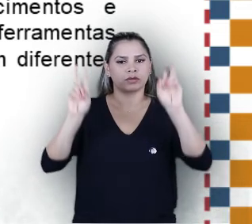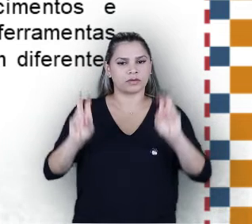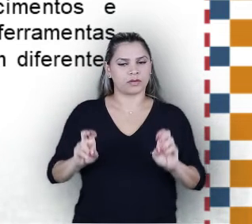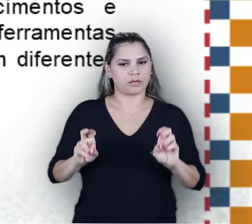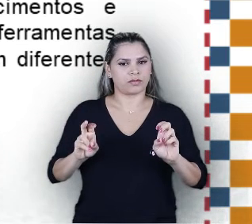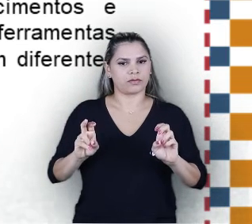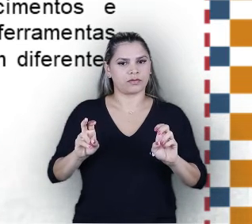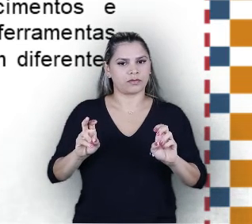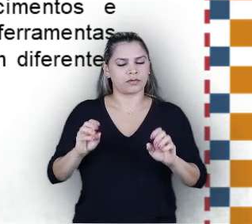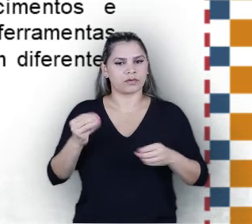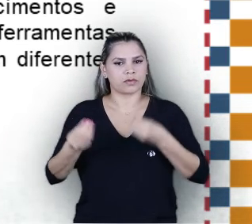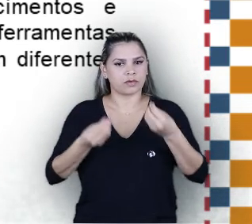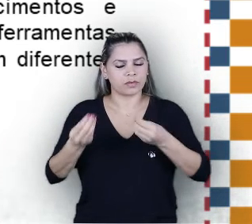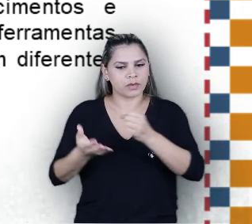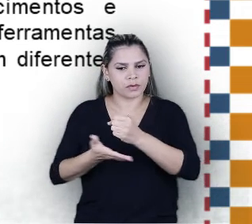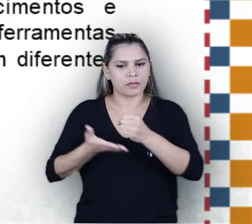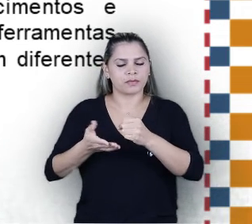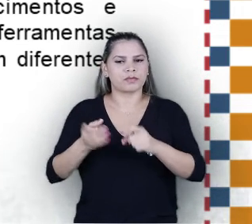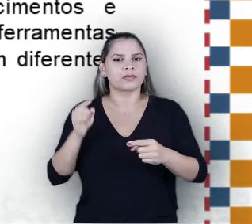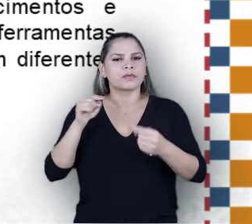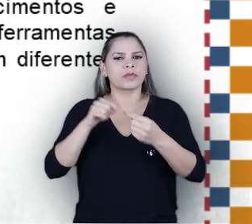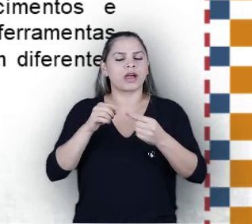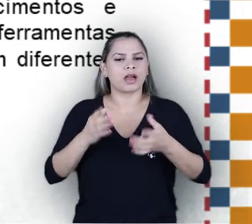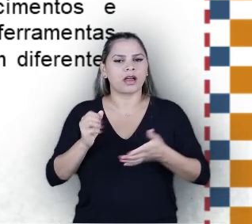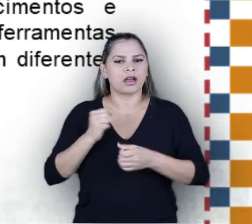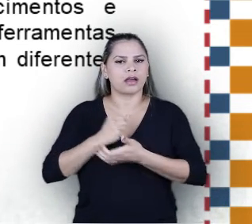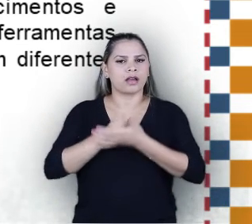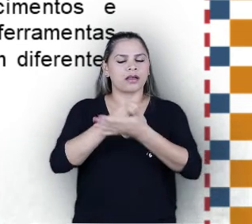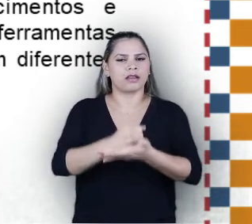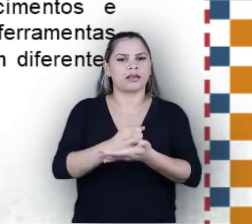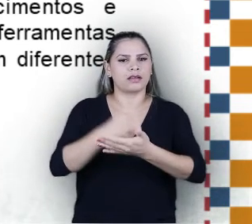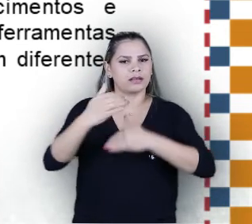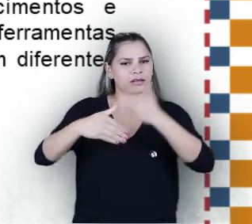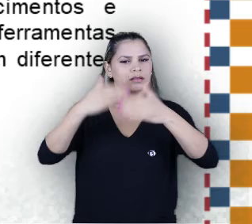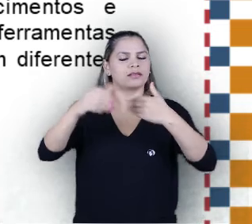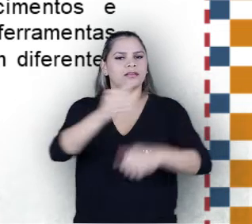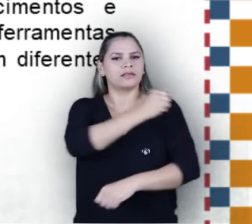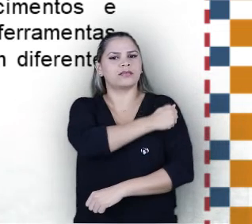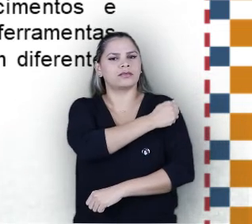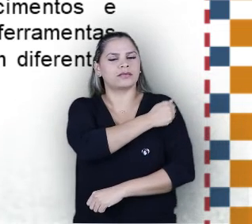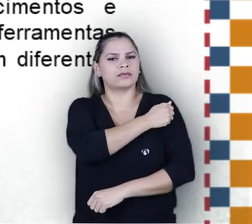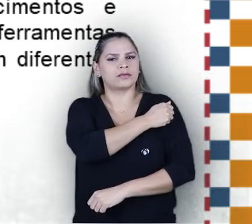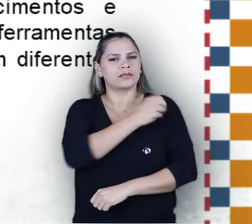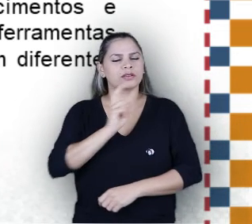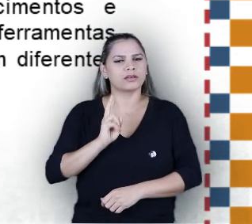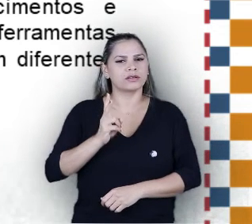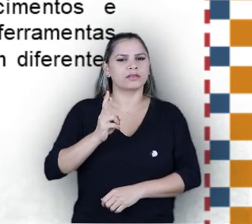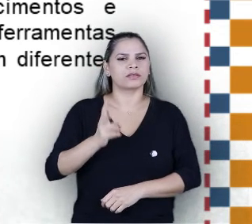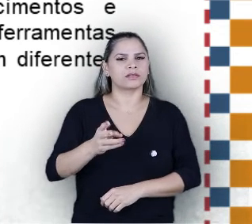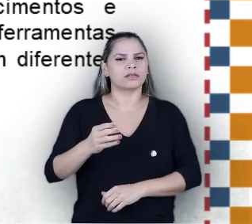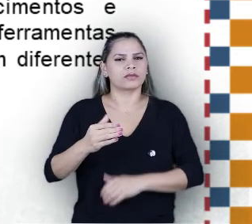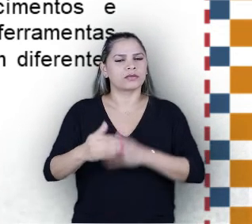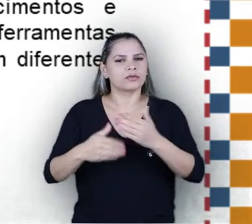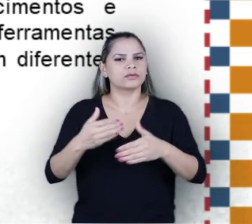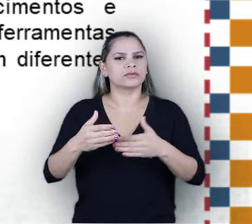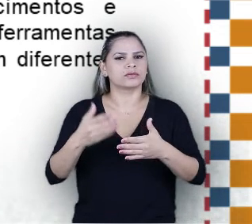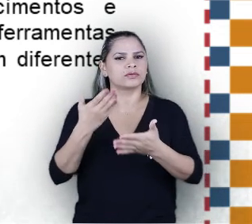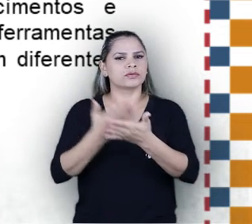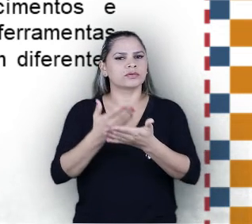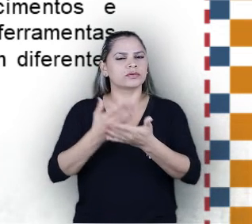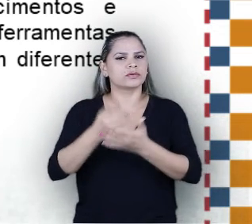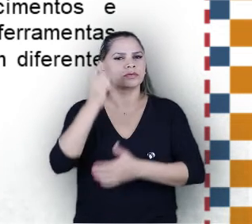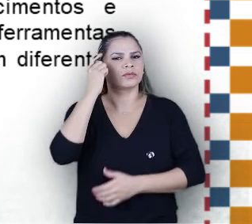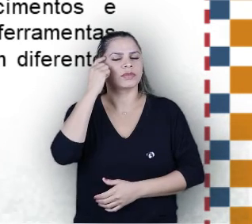pensar na atuação no mundo do trabalho, buscar a resolução de demandas complexas da vida